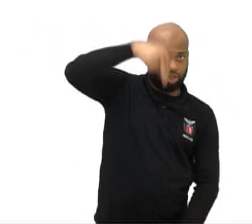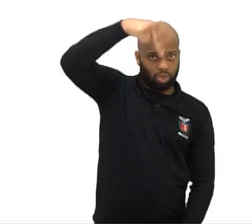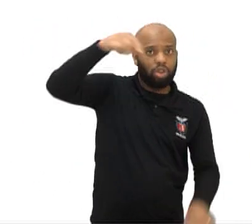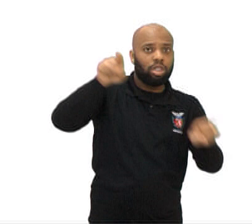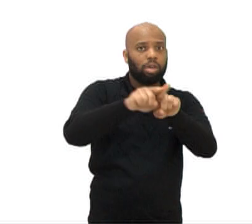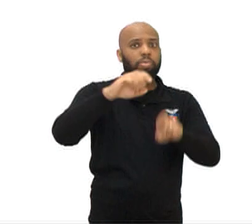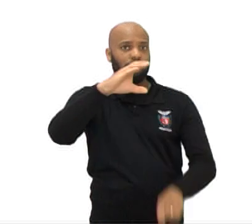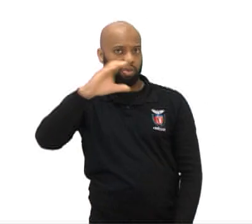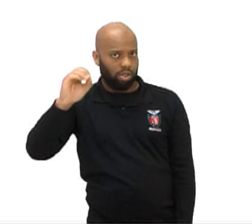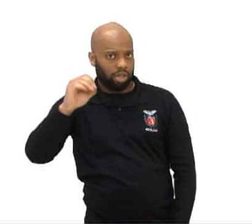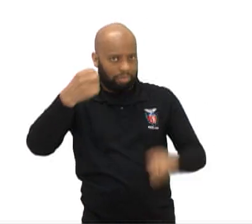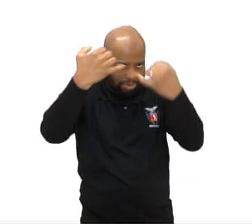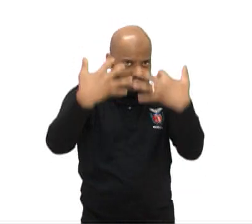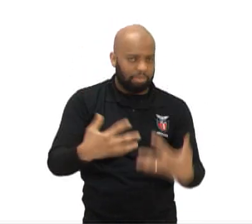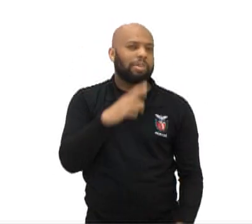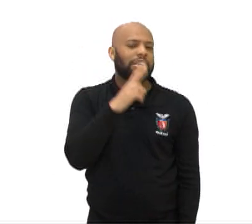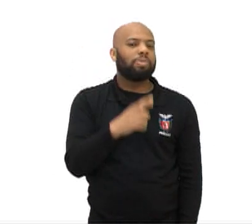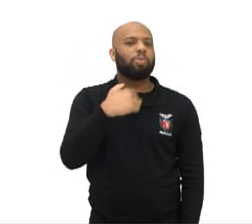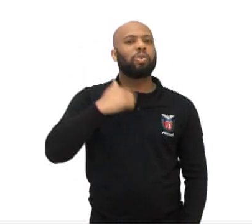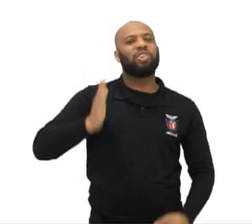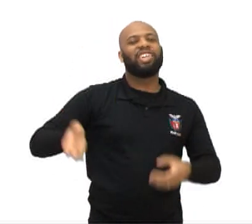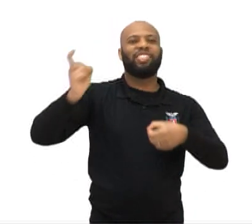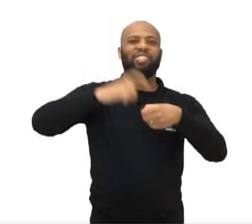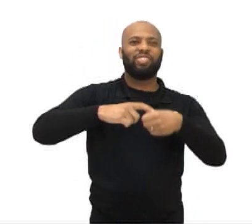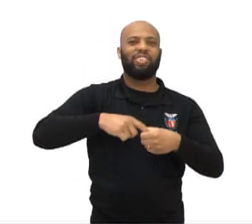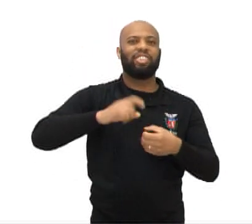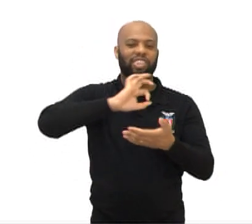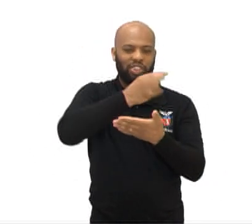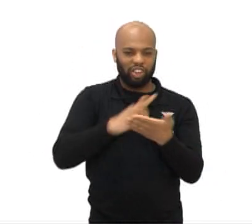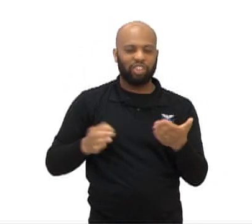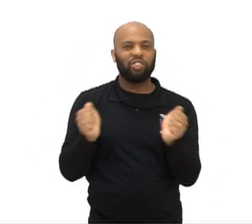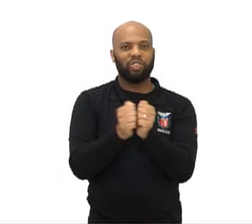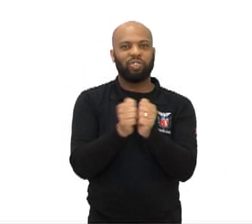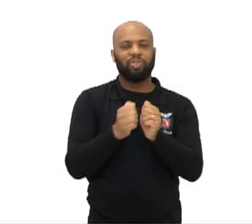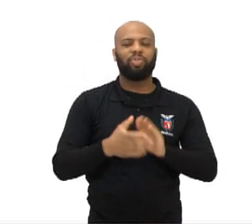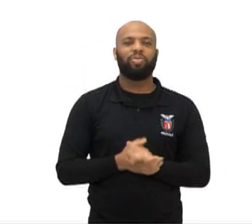da região Centro-Oeste. Respondam lá e a gente já volta para corrigir.